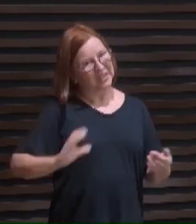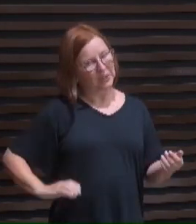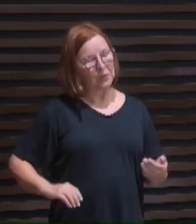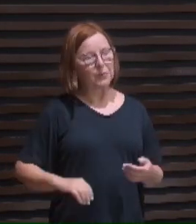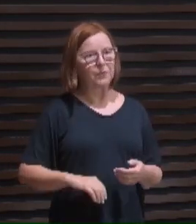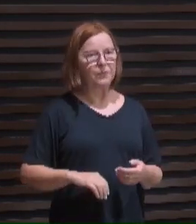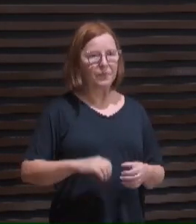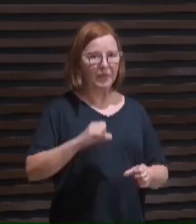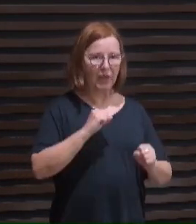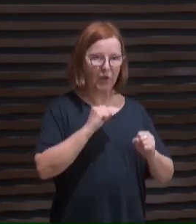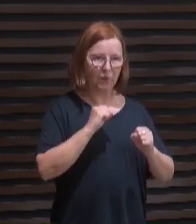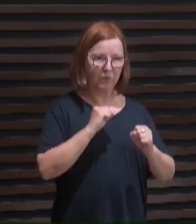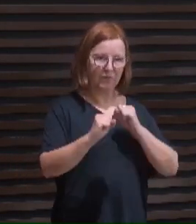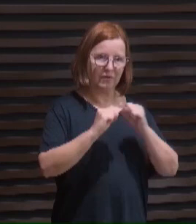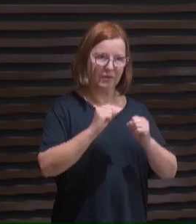2,